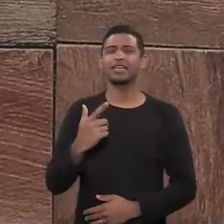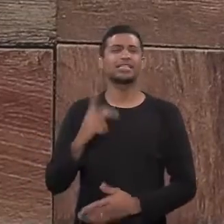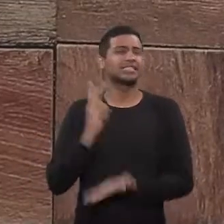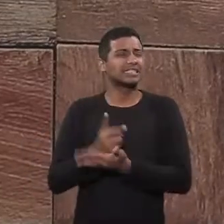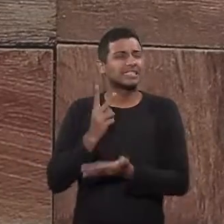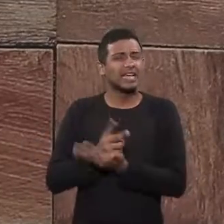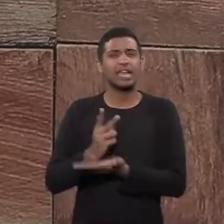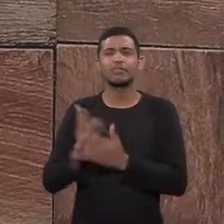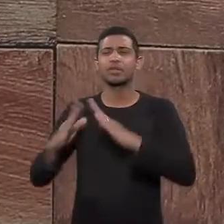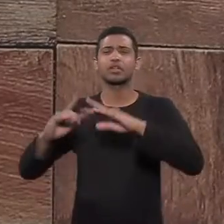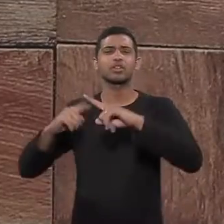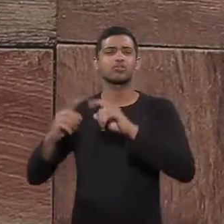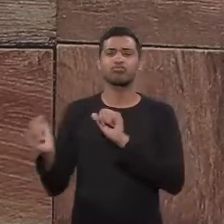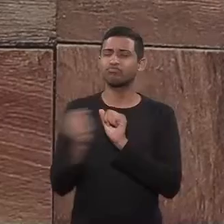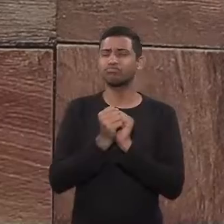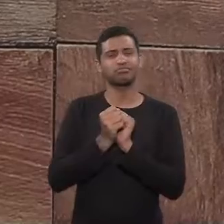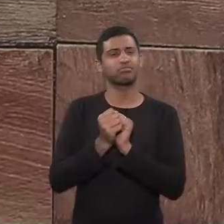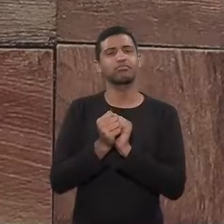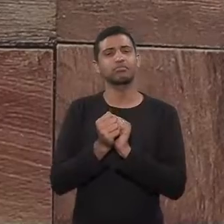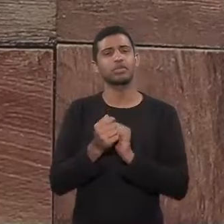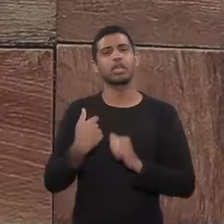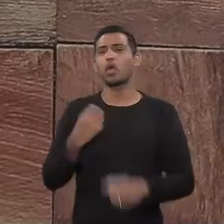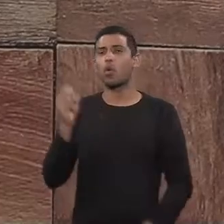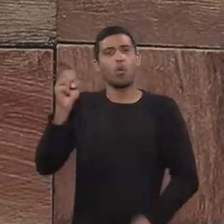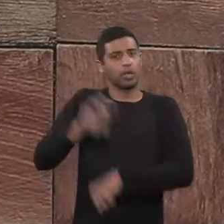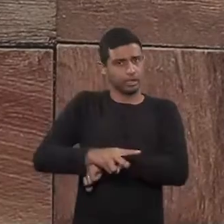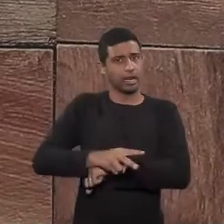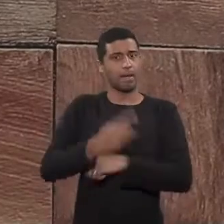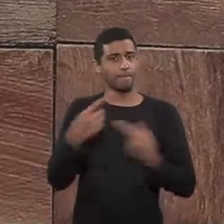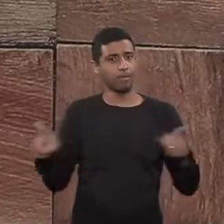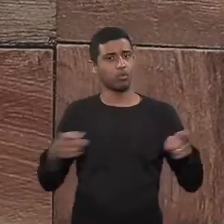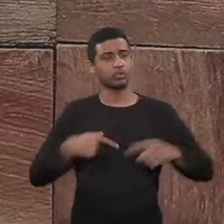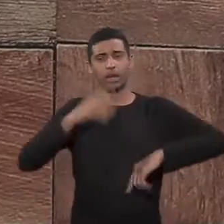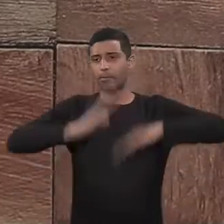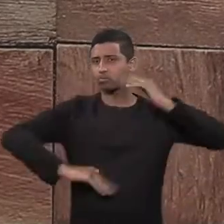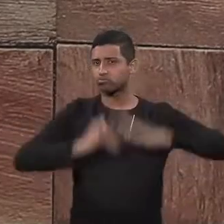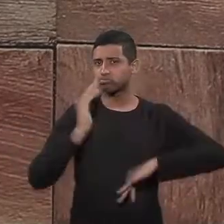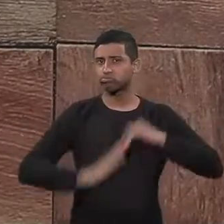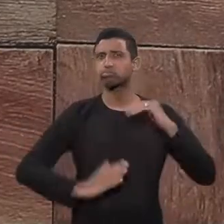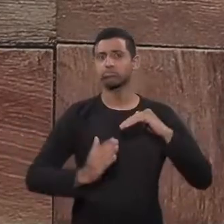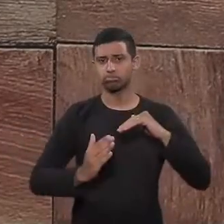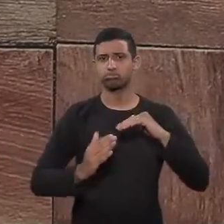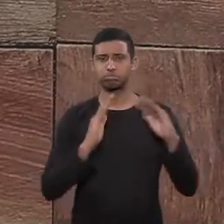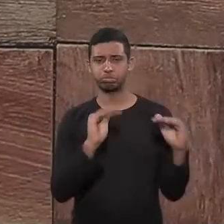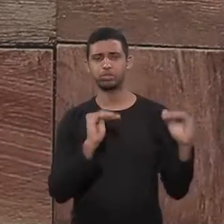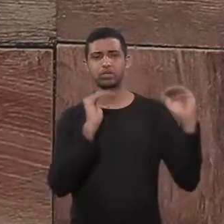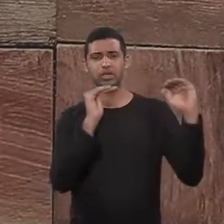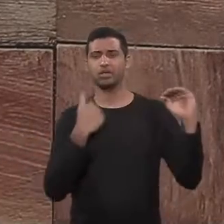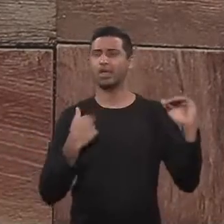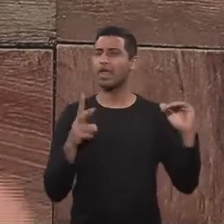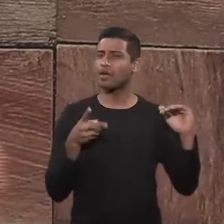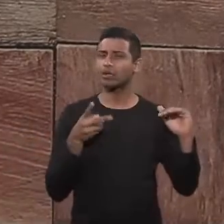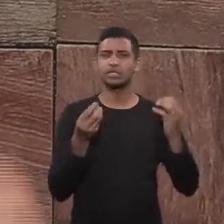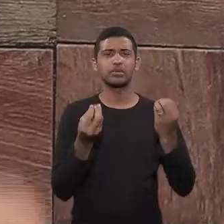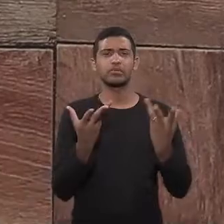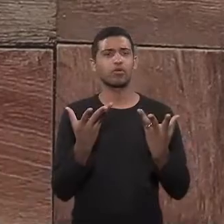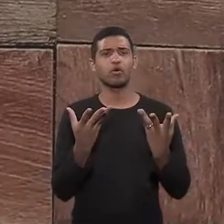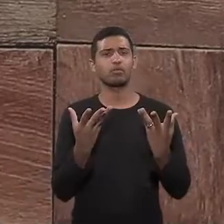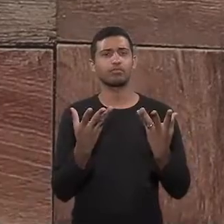vida. Assim, quando eu ingressei na música profissional, eu sempre,